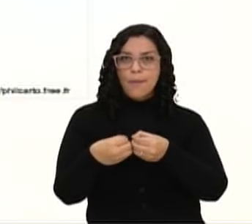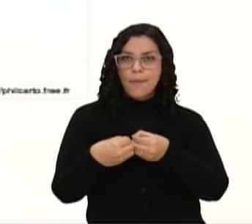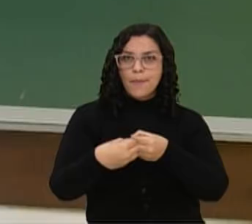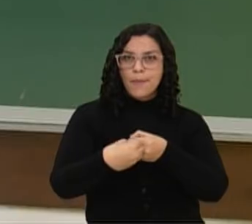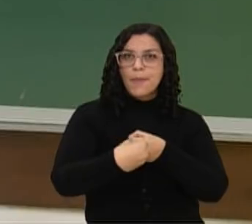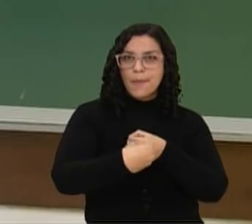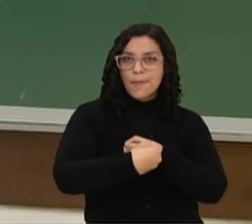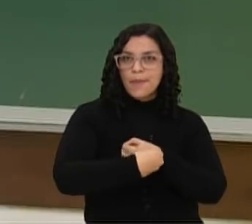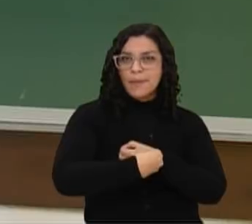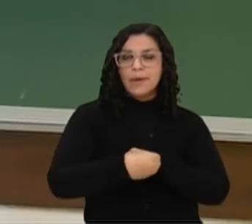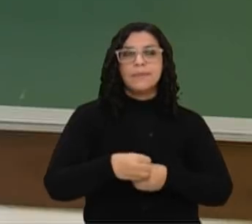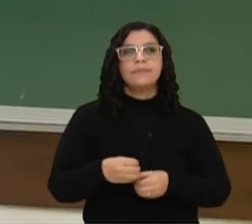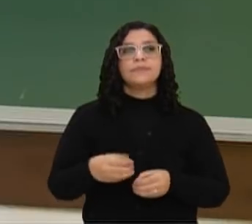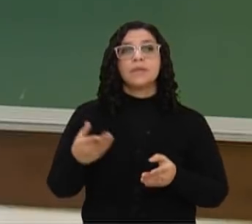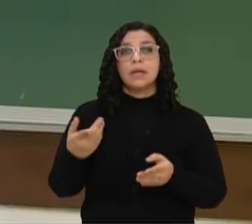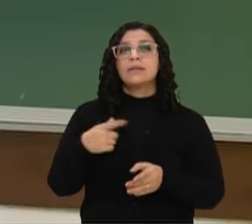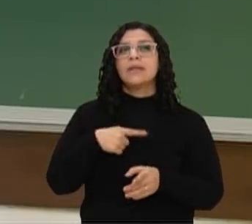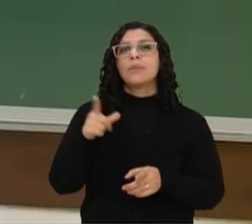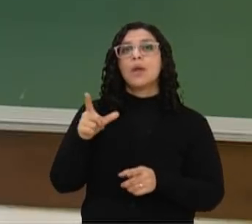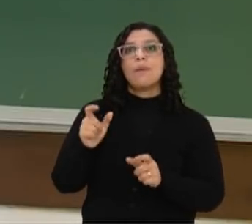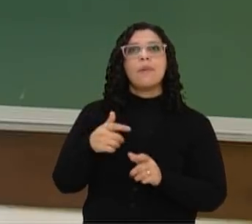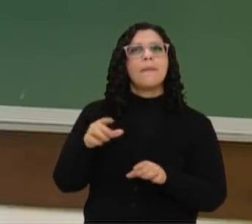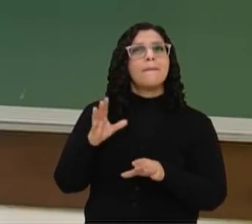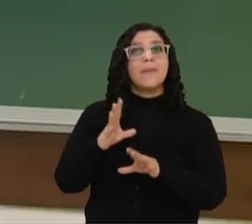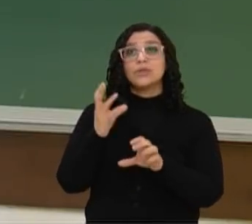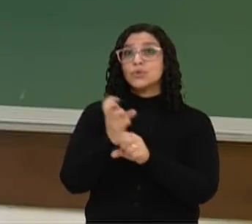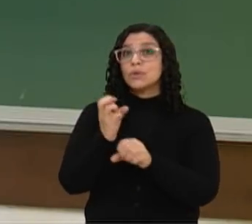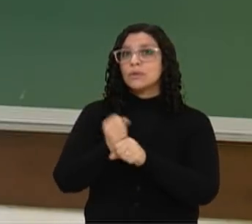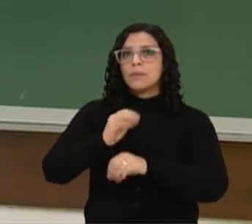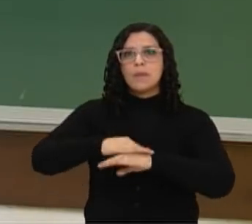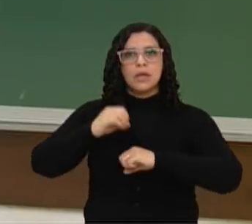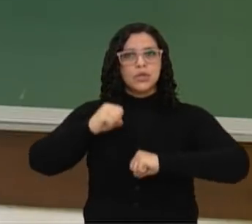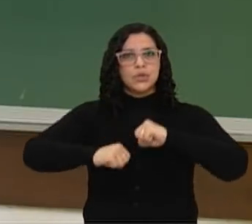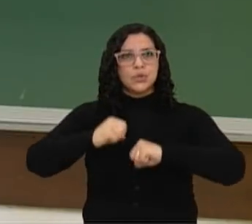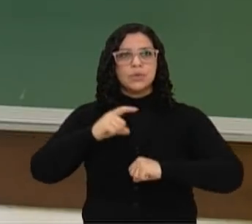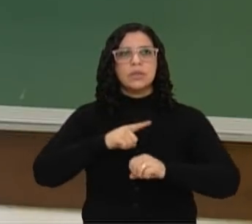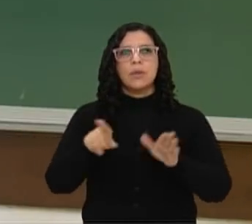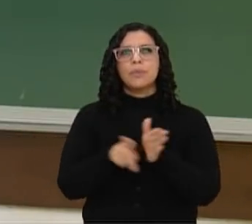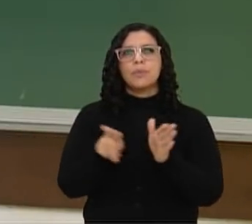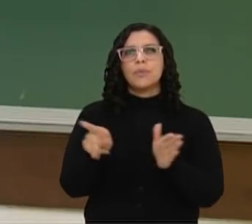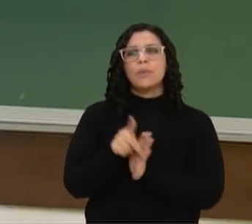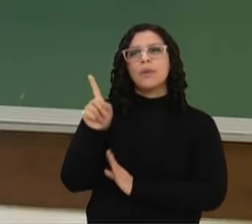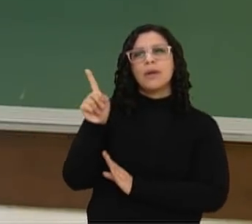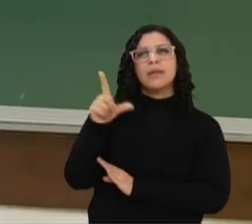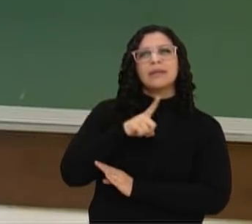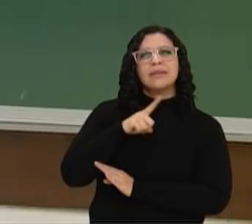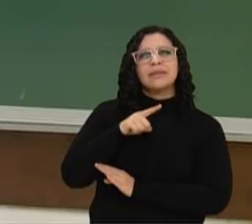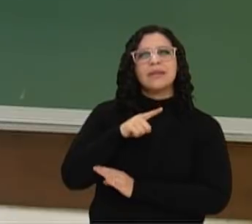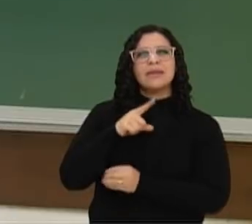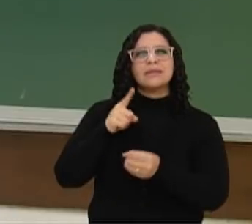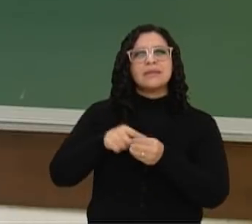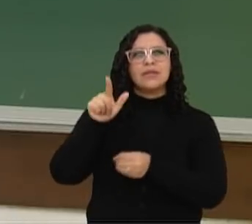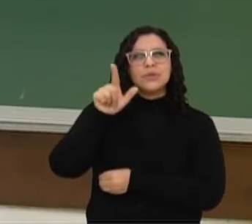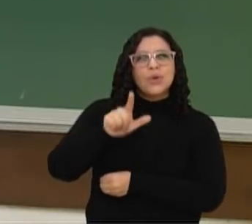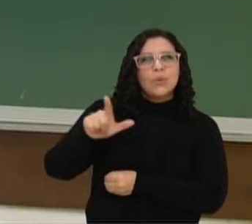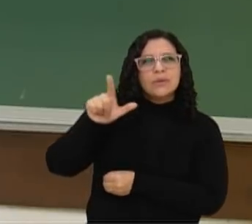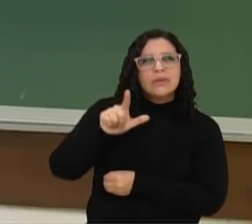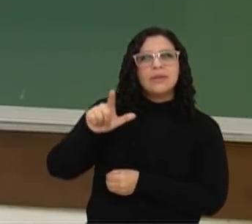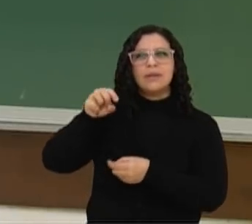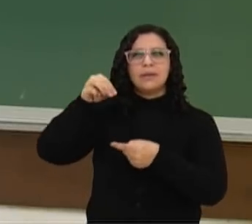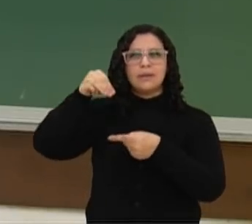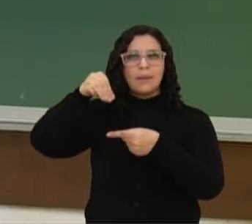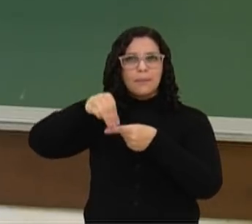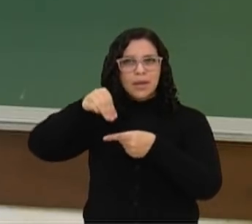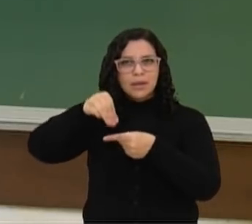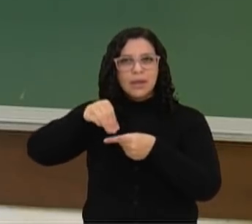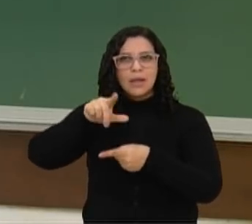mesorregião metropolitana de Curitiba, que é onde eu vou ter a maior concentração. Depois nós vamos ter lá a região que engloba Londrina e Maringá, que também